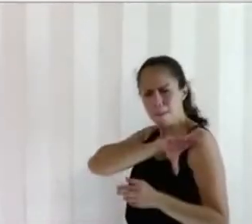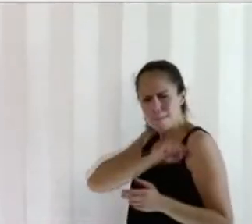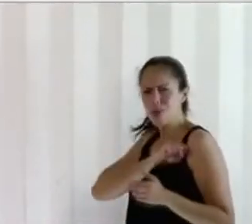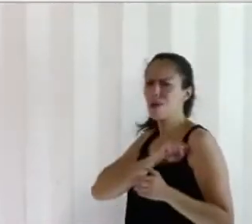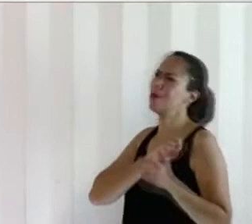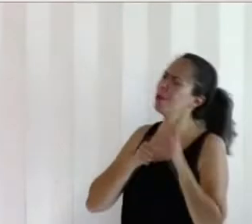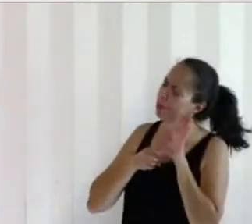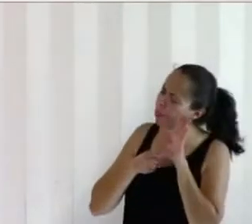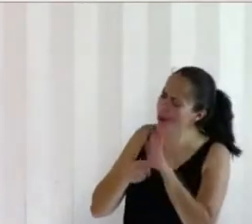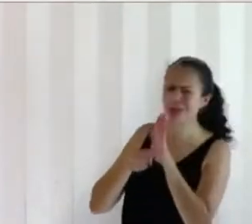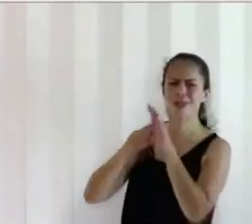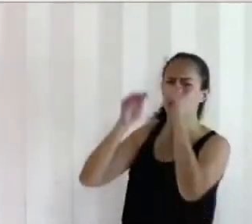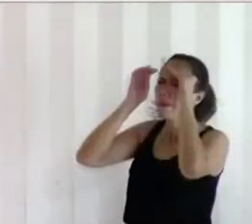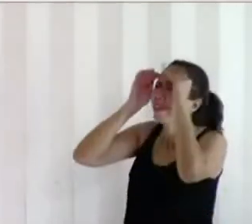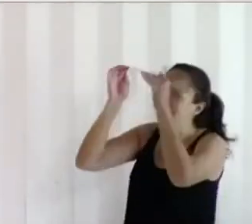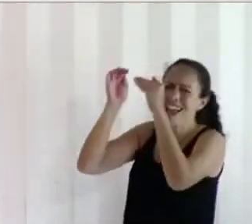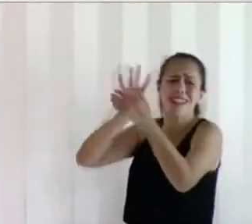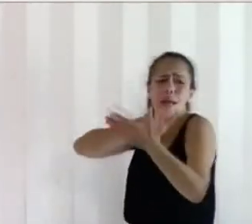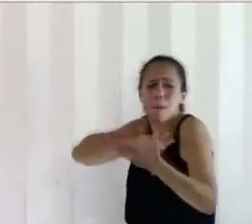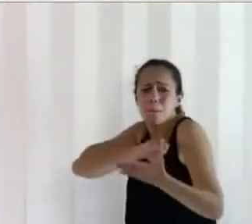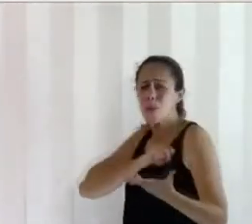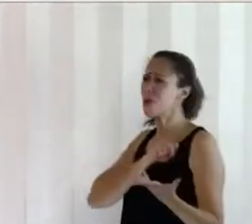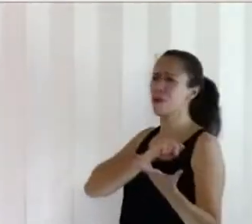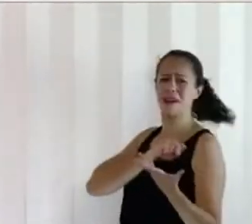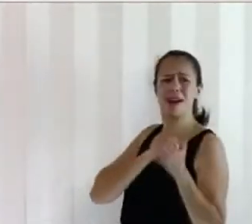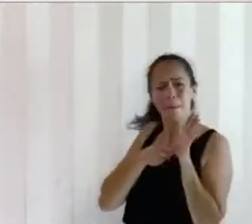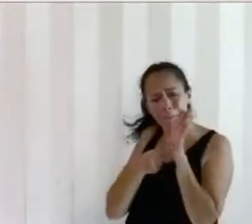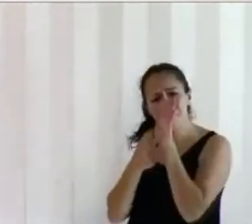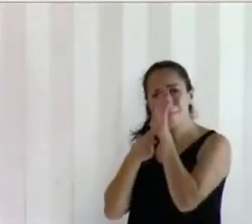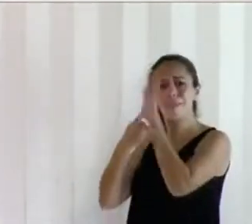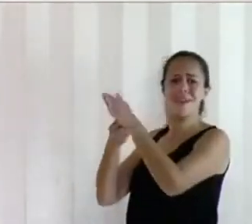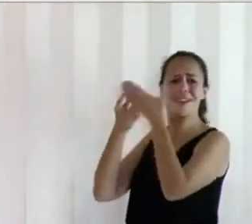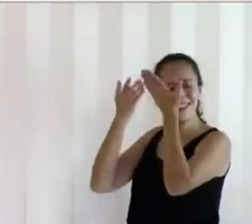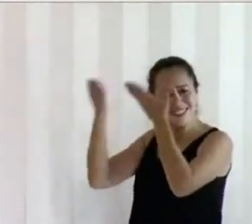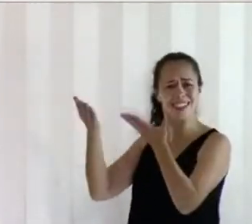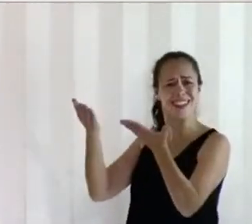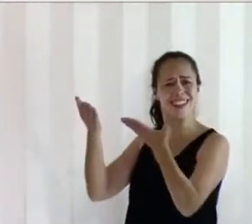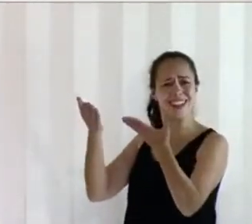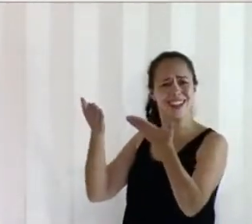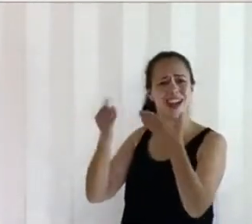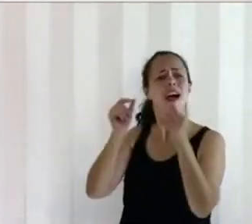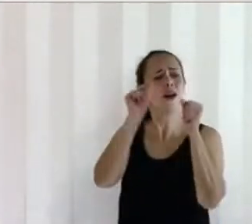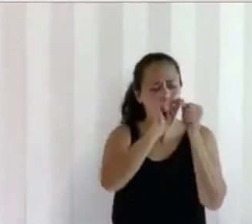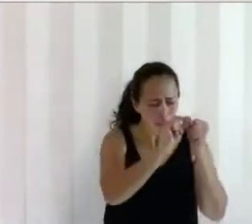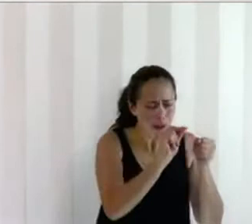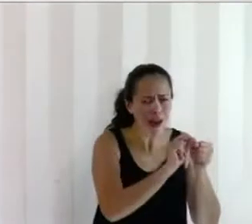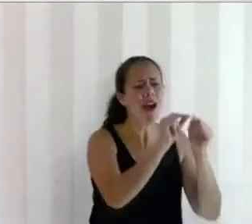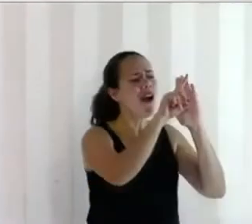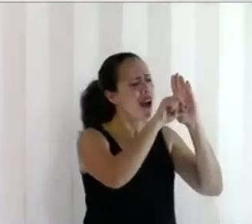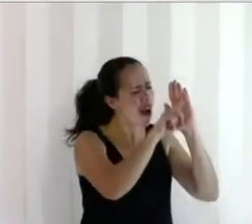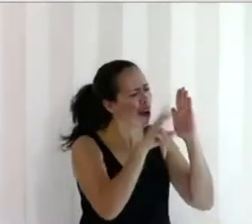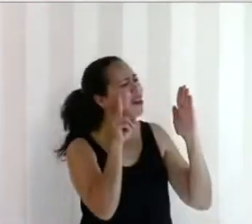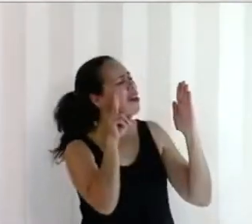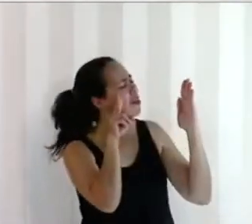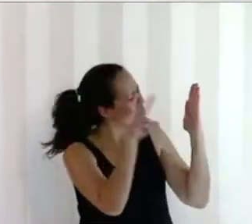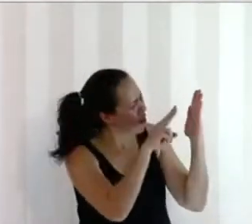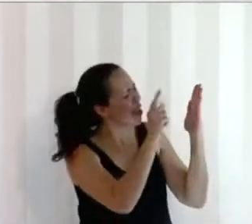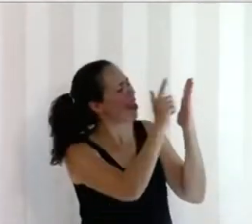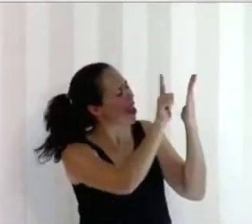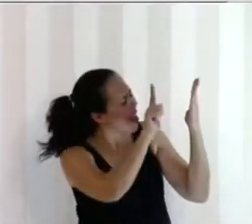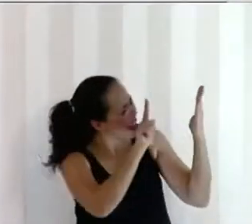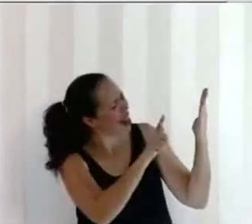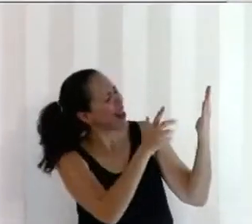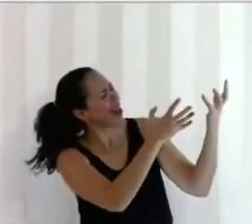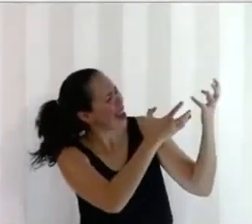Deus, que eles estavam procurando a vontade de Deus, que queriam fazer a vontade de Deus. Mas então onde eles erravam?